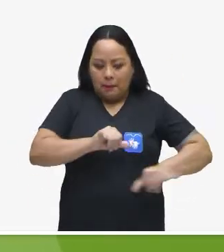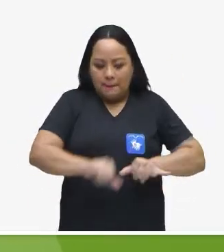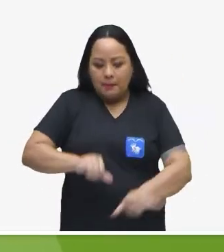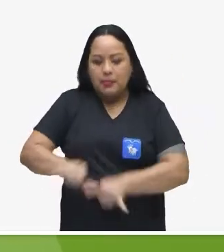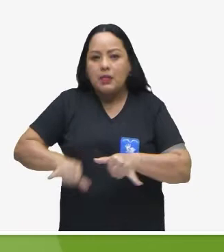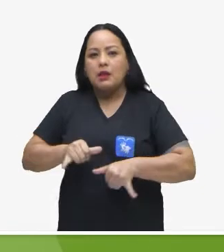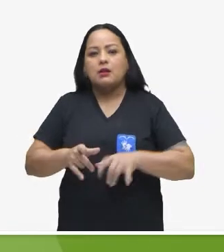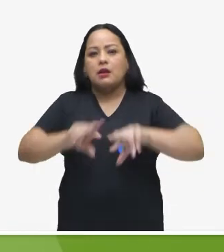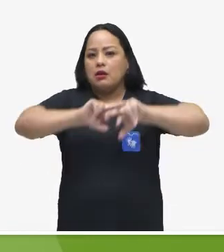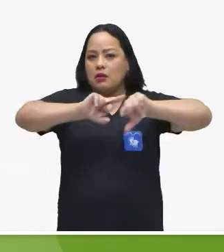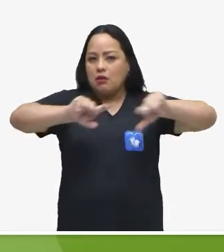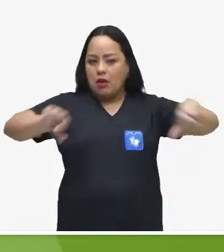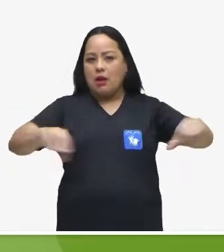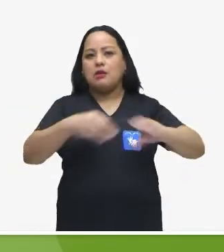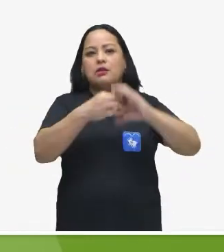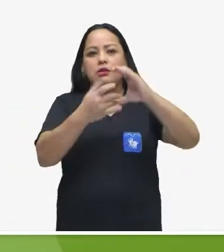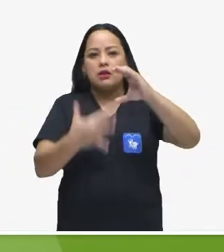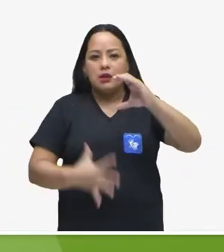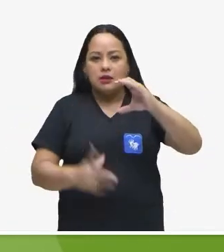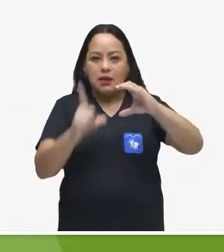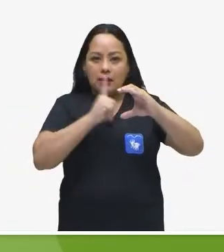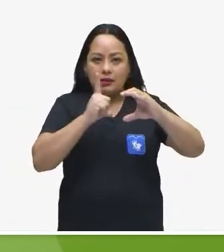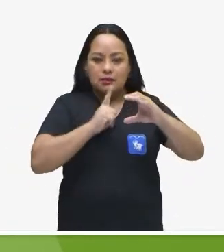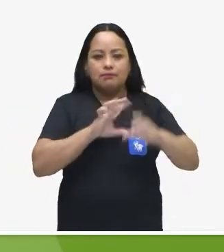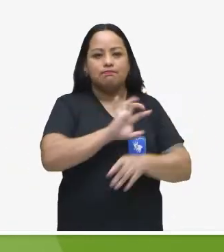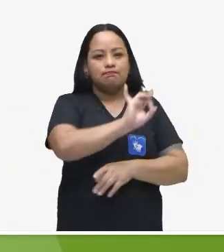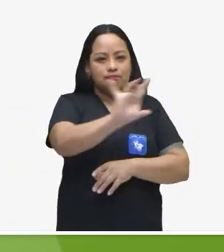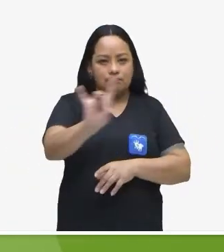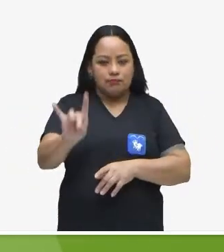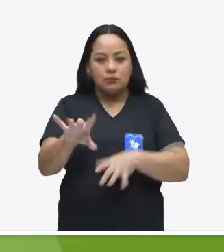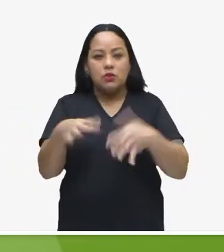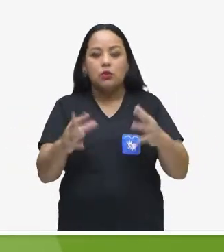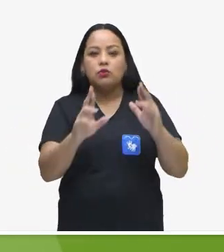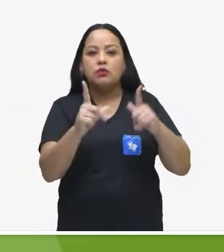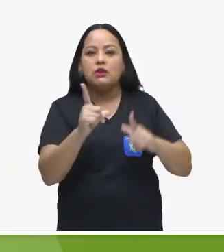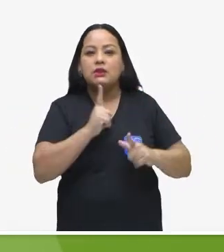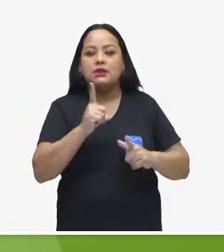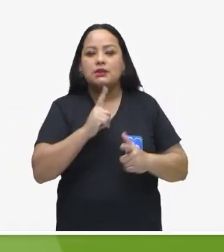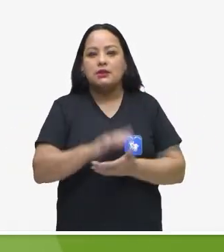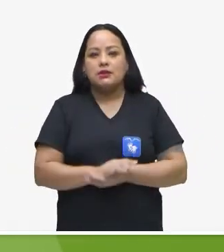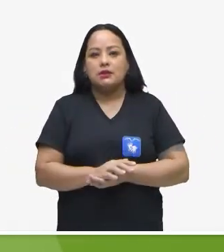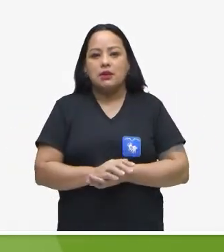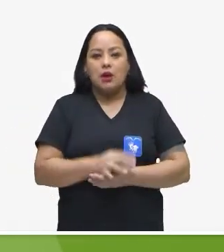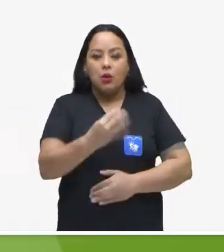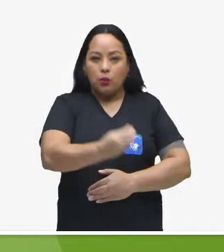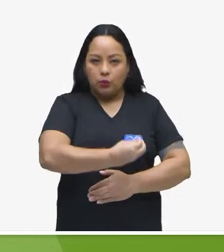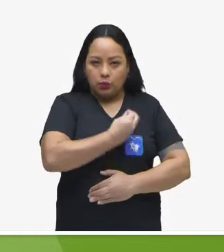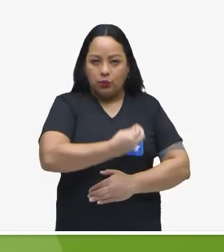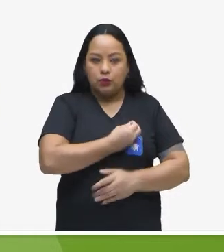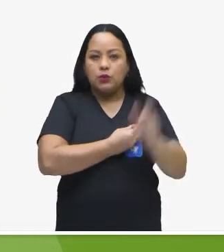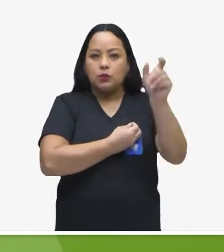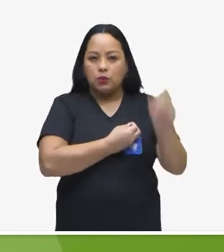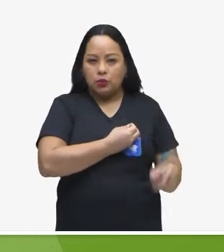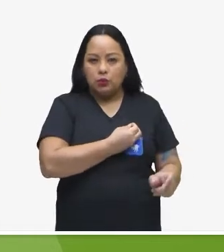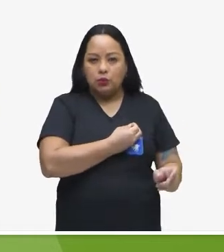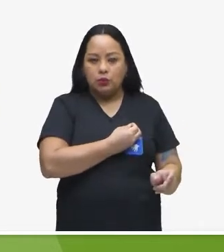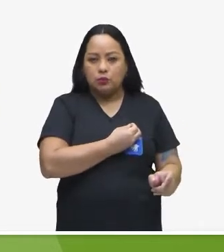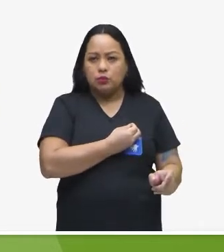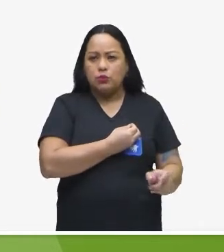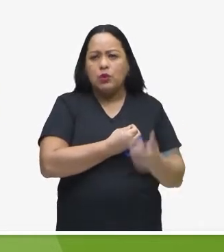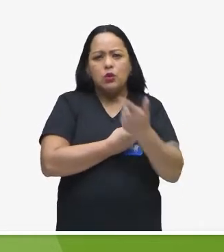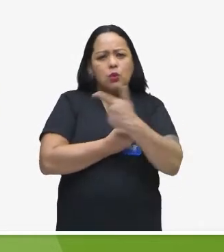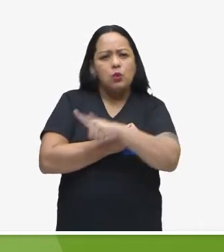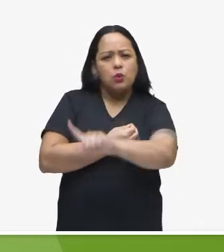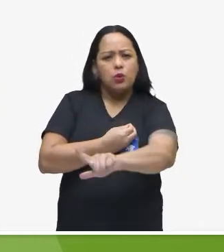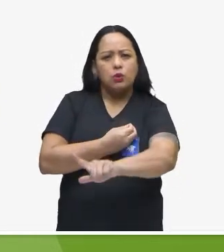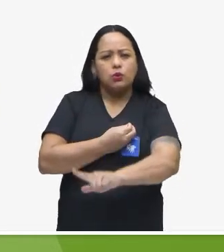têm muitas características, tá? Então, a gente tem aí diferenciando um ser vivo de um ser não vivo, né? Então, a